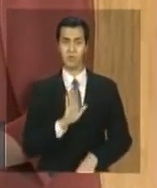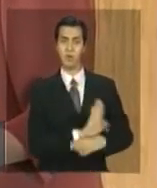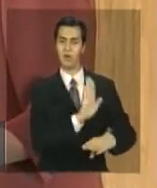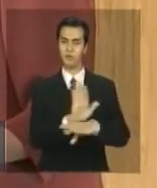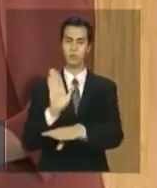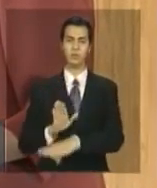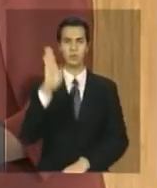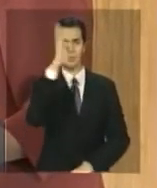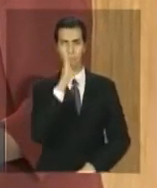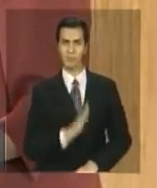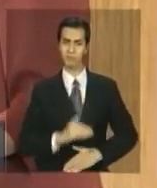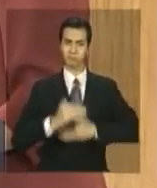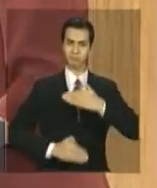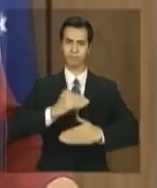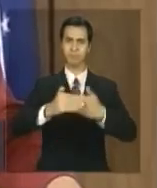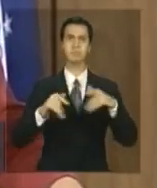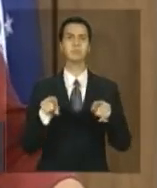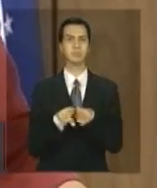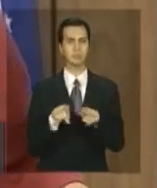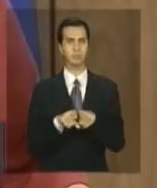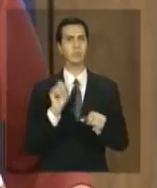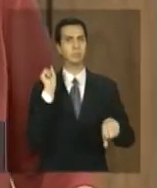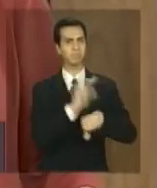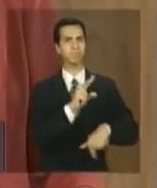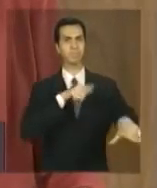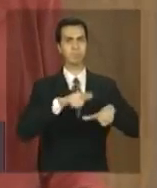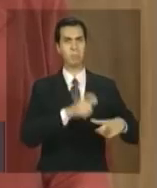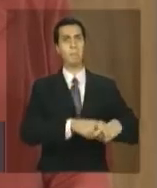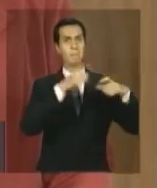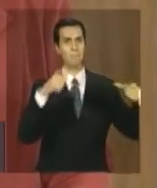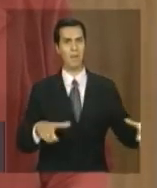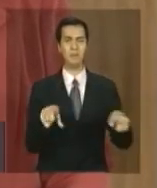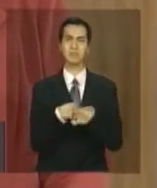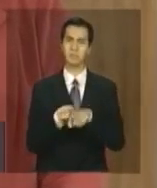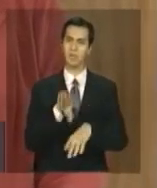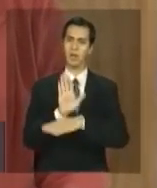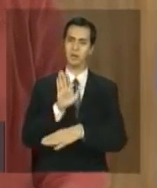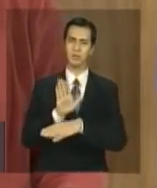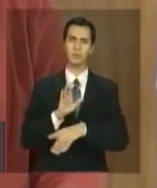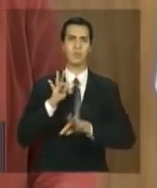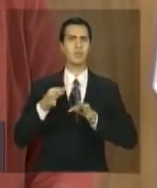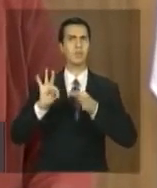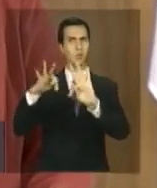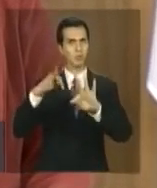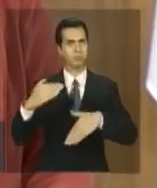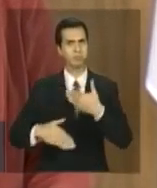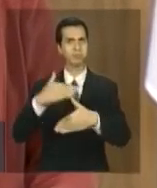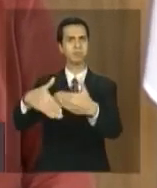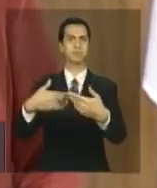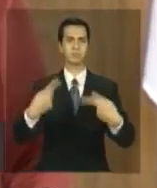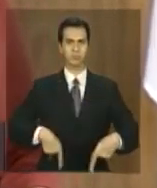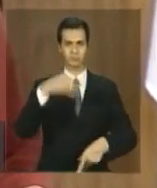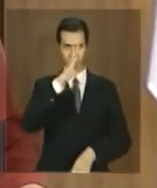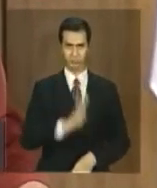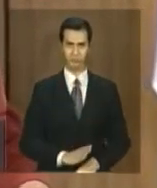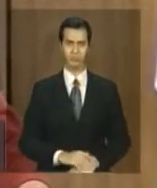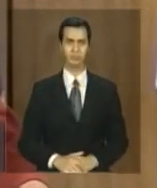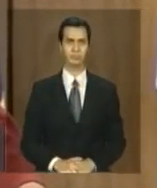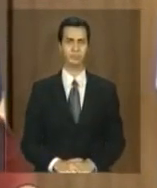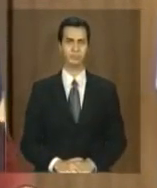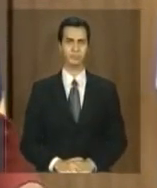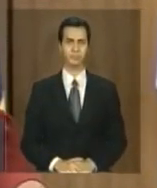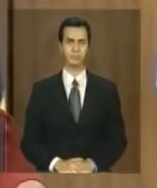para o desenvolvimento, a geração de empregos e o avanço tecnológico em nosso país.